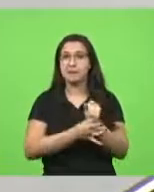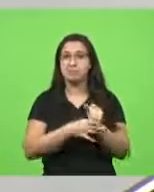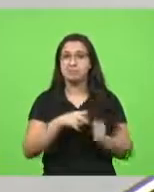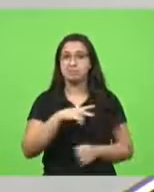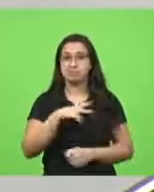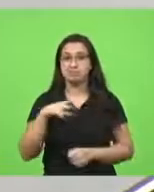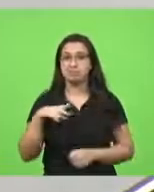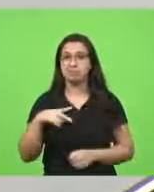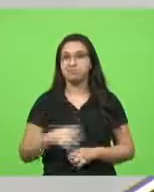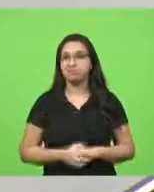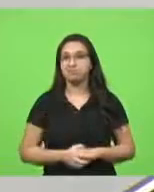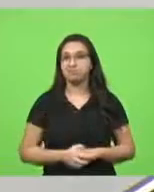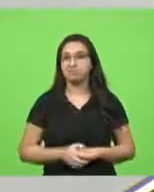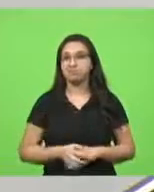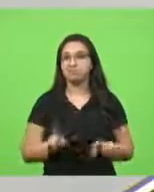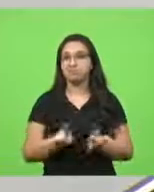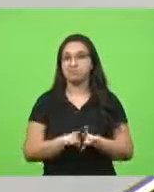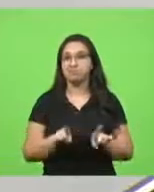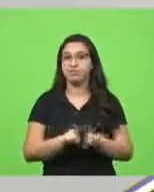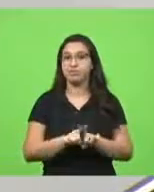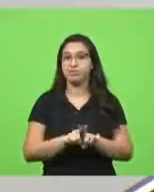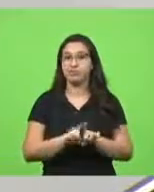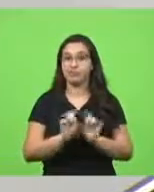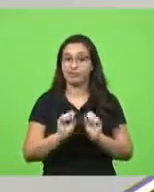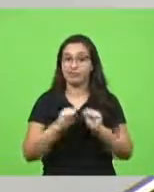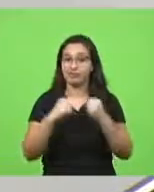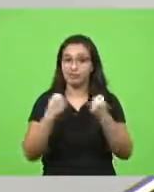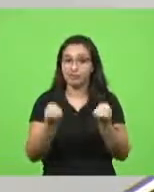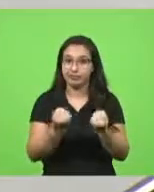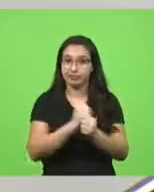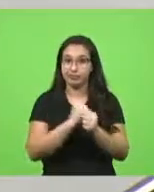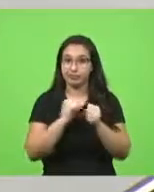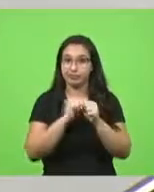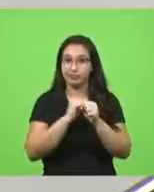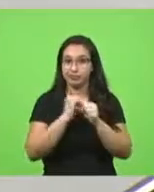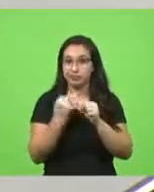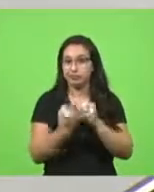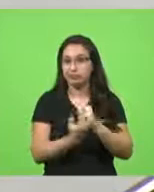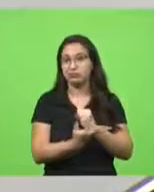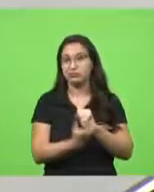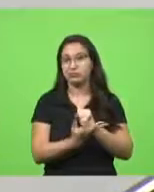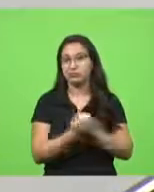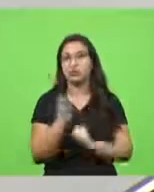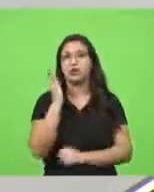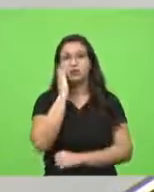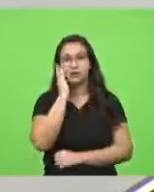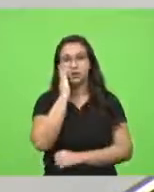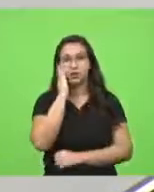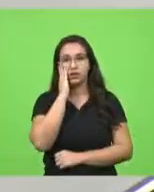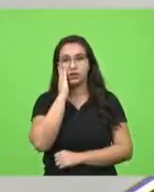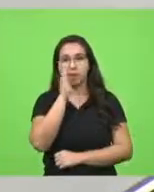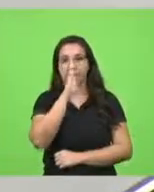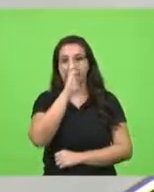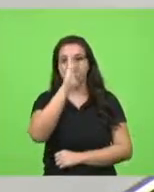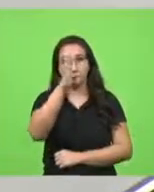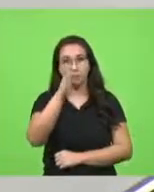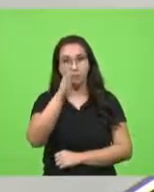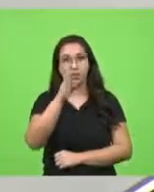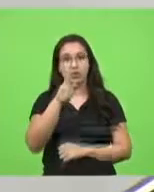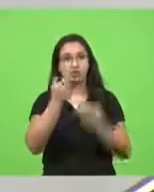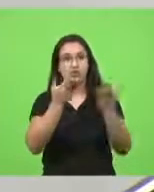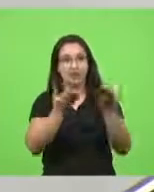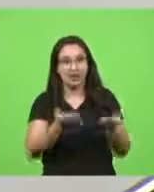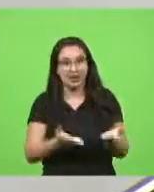eventualmente em alguma questão de combate à pandemia, porque eu entendo a prioridade, a missão da segurança